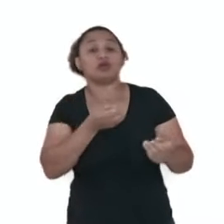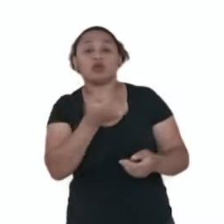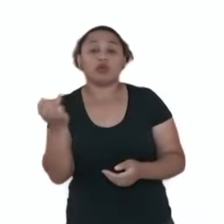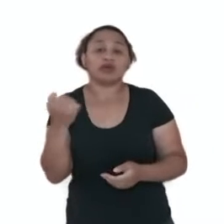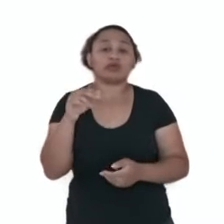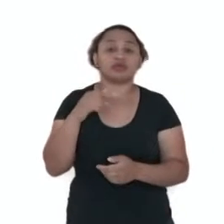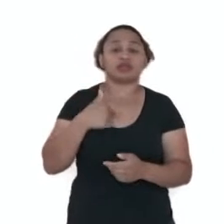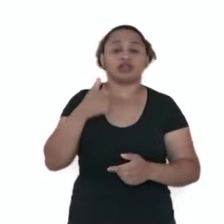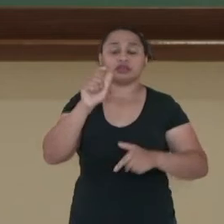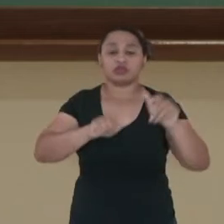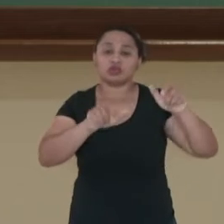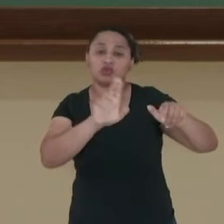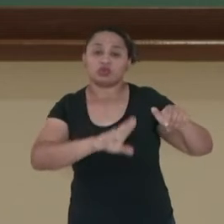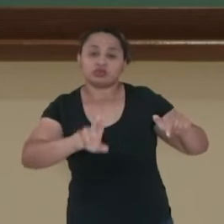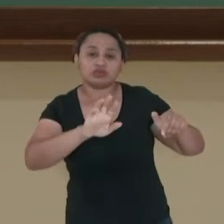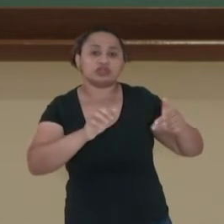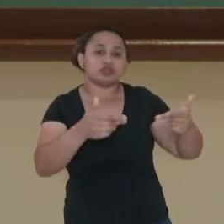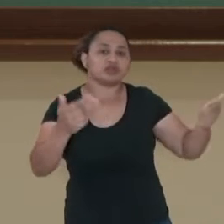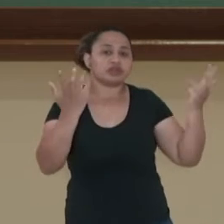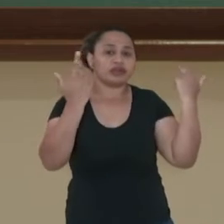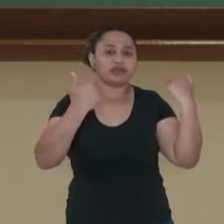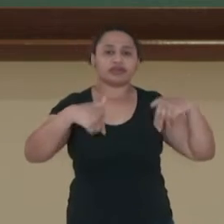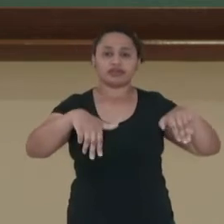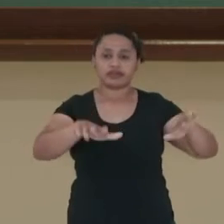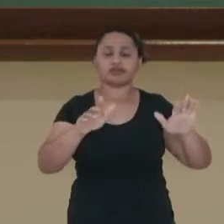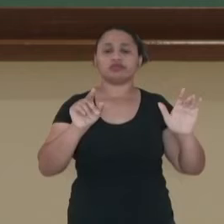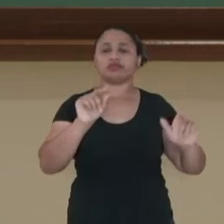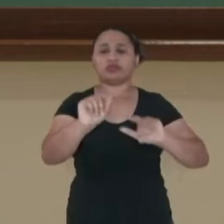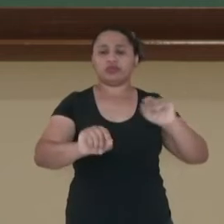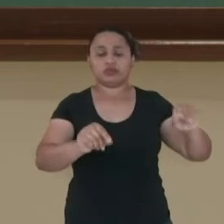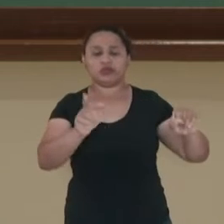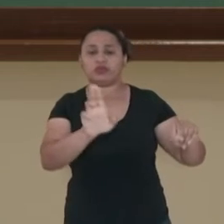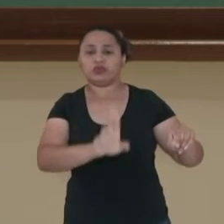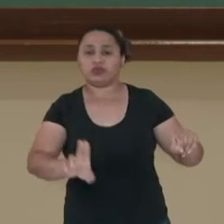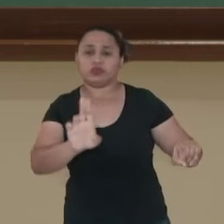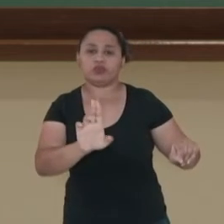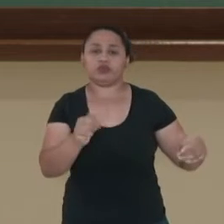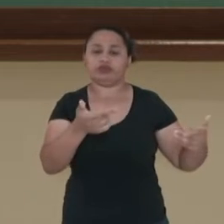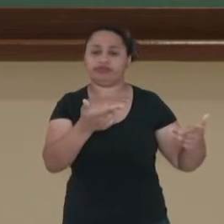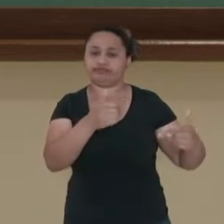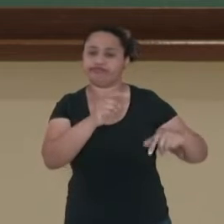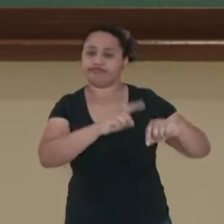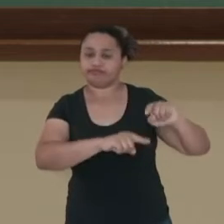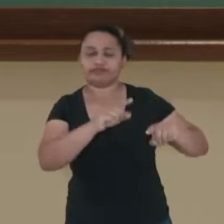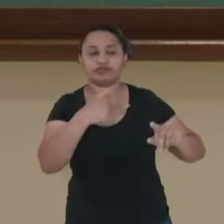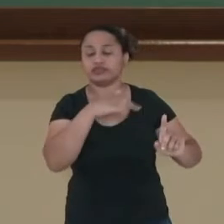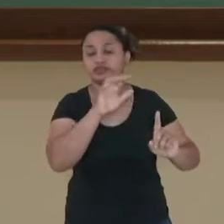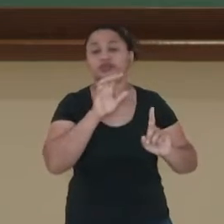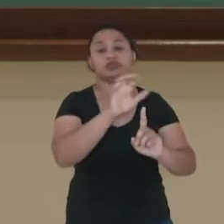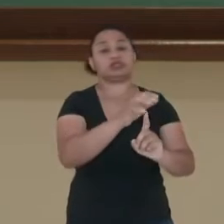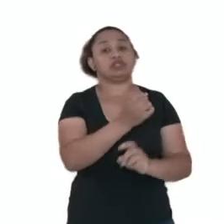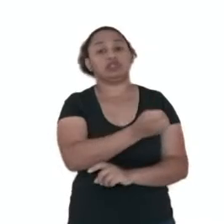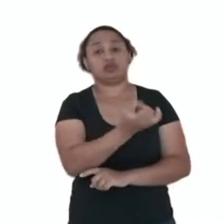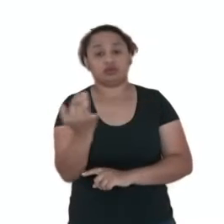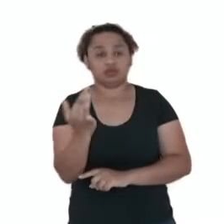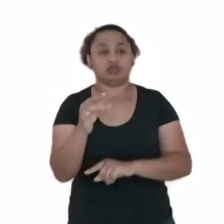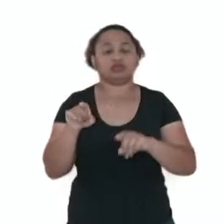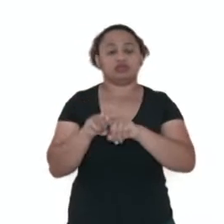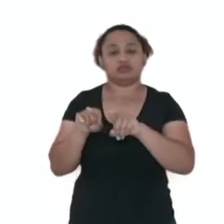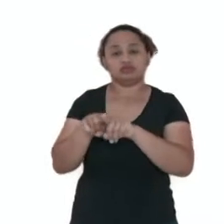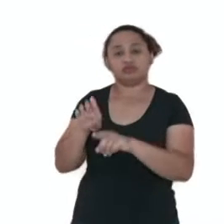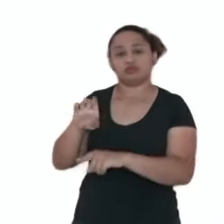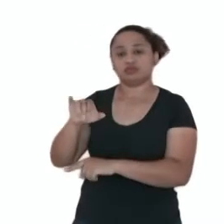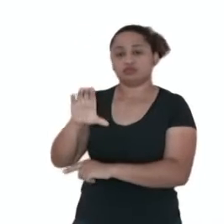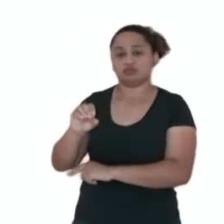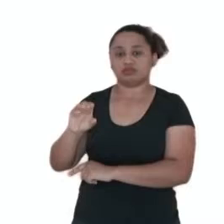os recursos naturais, né? De que maneira que a utilização desse recurso impacta, né? Por outro lado, a biocapacidade